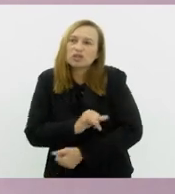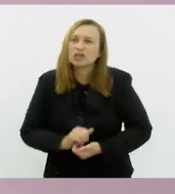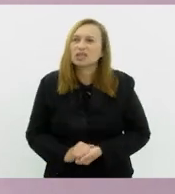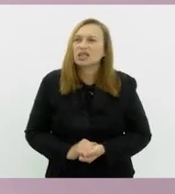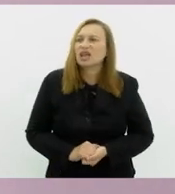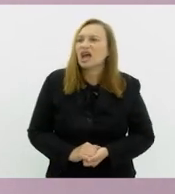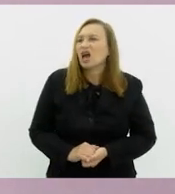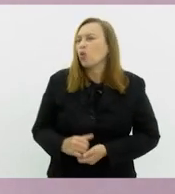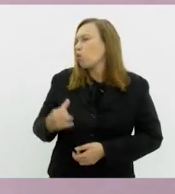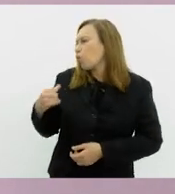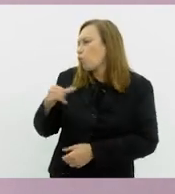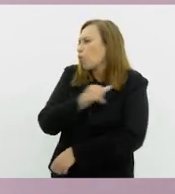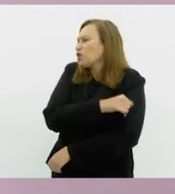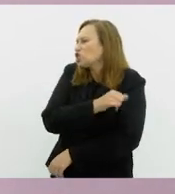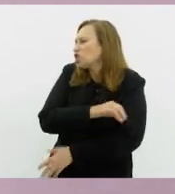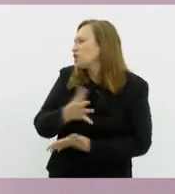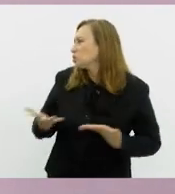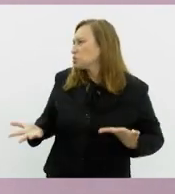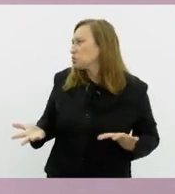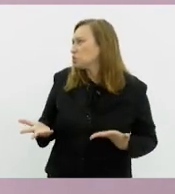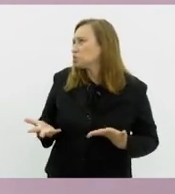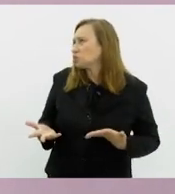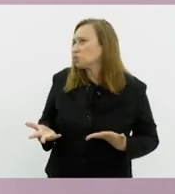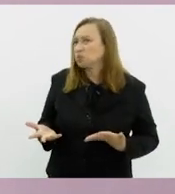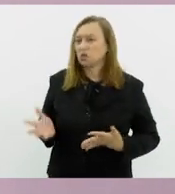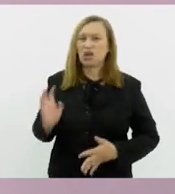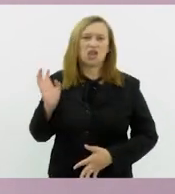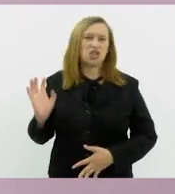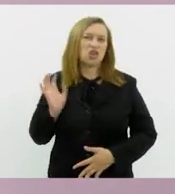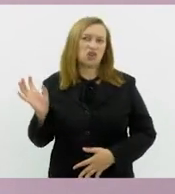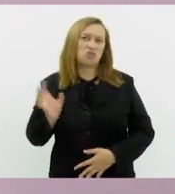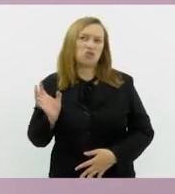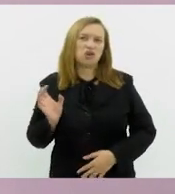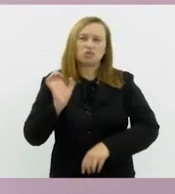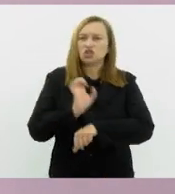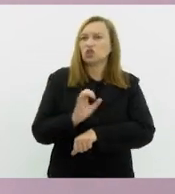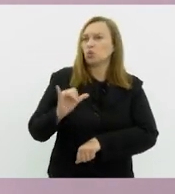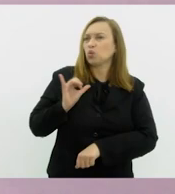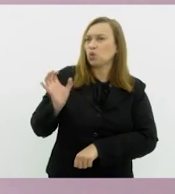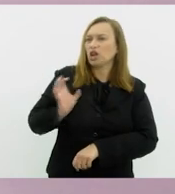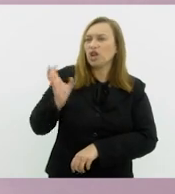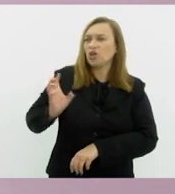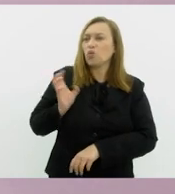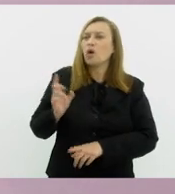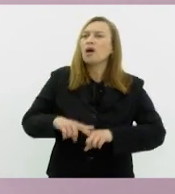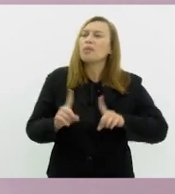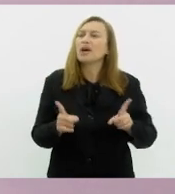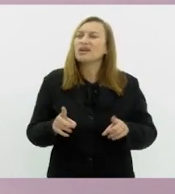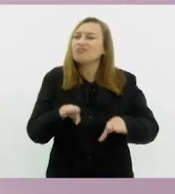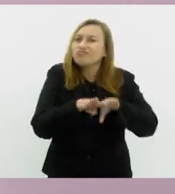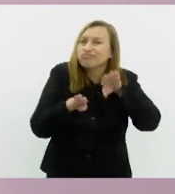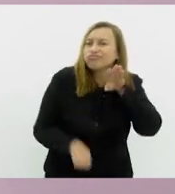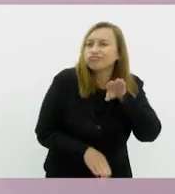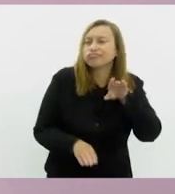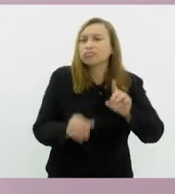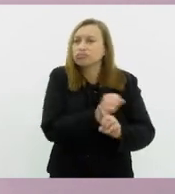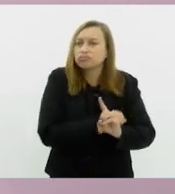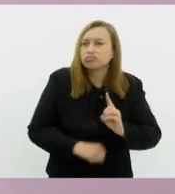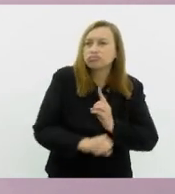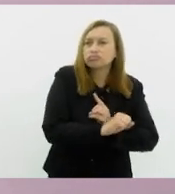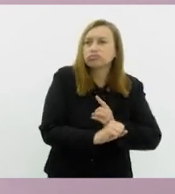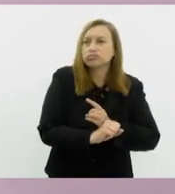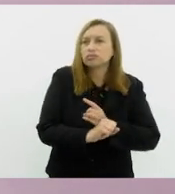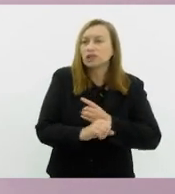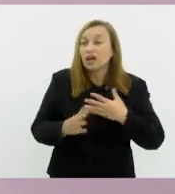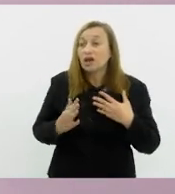mundo fala, ah, mas o Rio de Janeiro é rico, é um estado rico. mas as desigualdades sociais e a concentração de